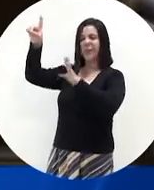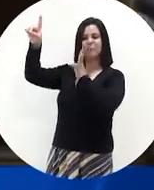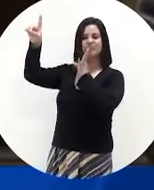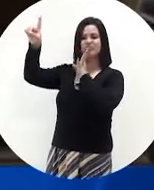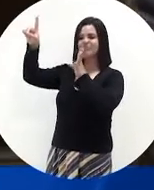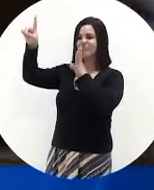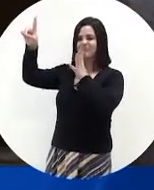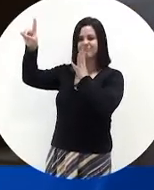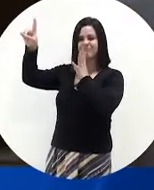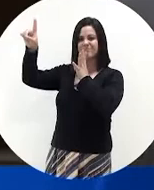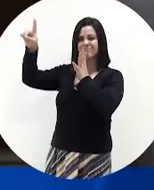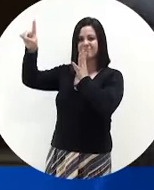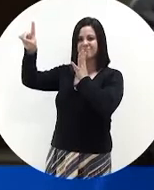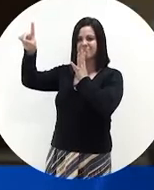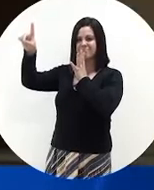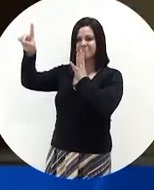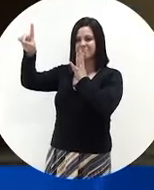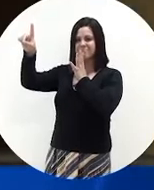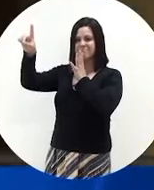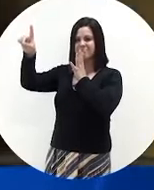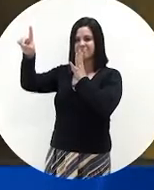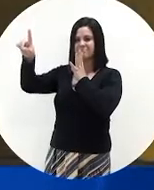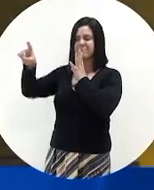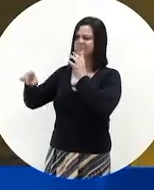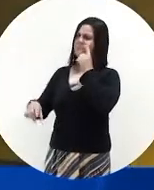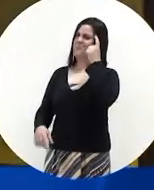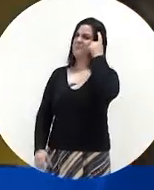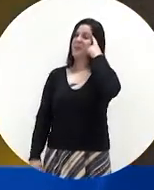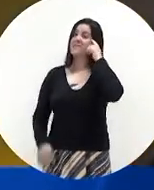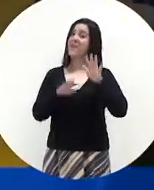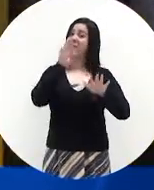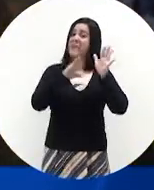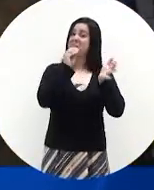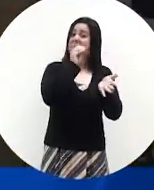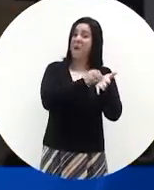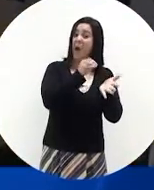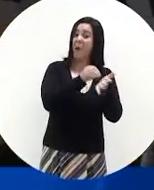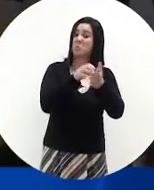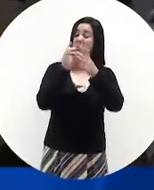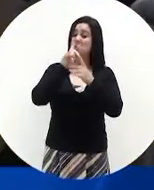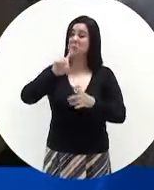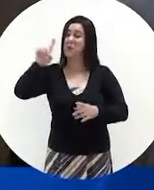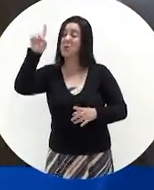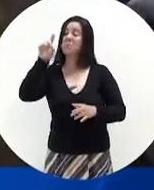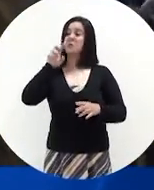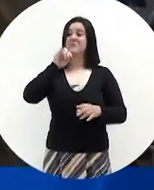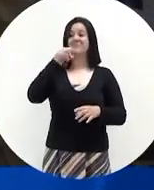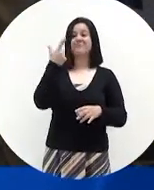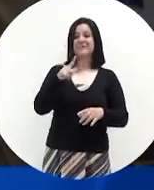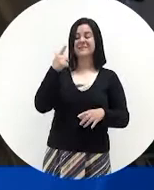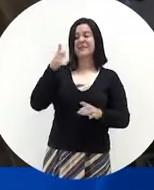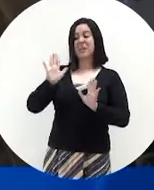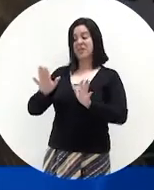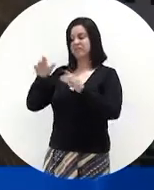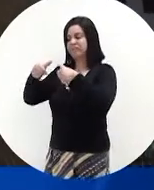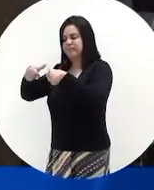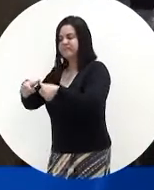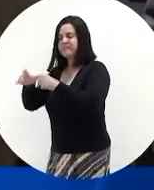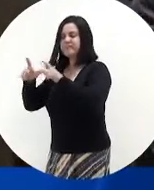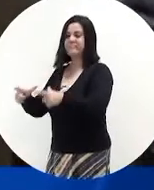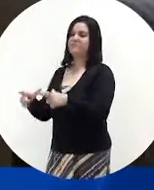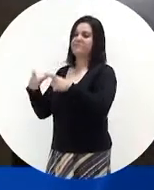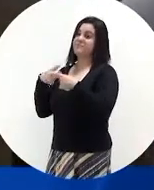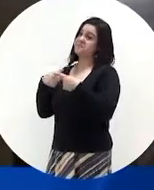Deus desconhecido. Vê lá, se eu esqueci de alguém, se eu não sabia que tinha, então eu já botei um ali para me